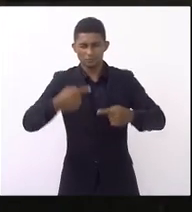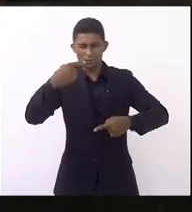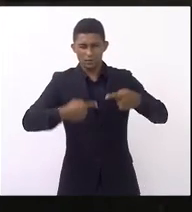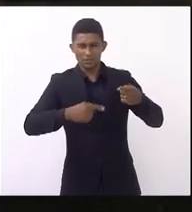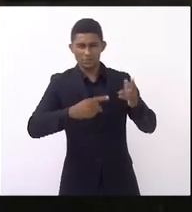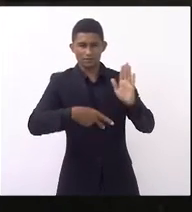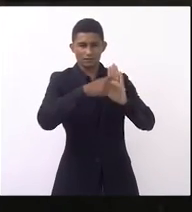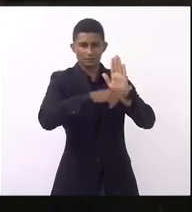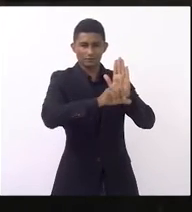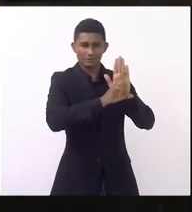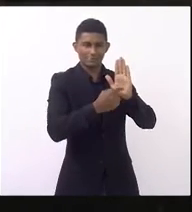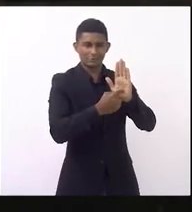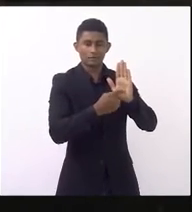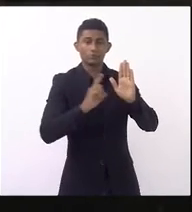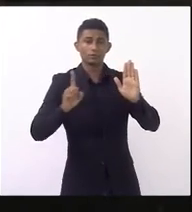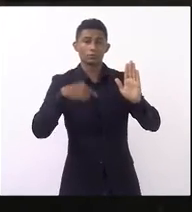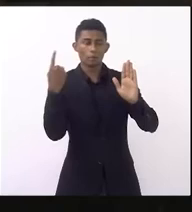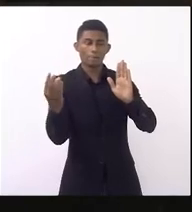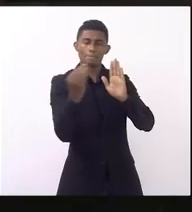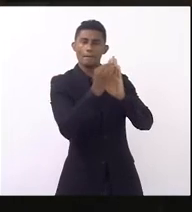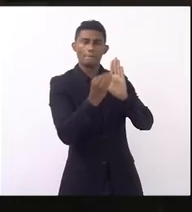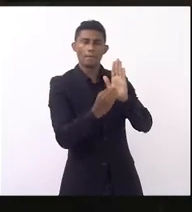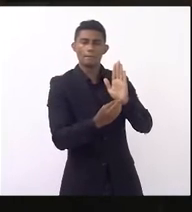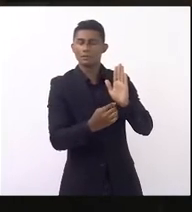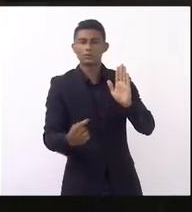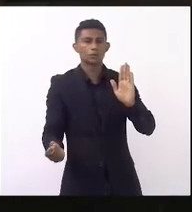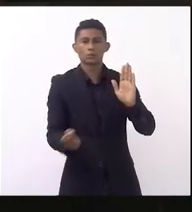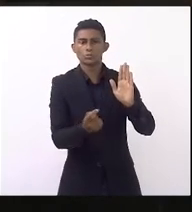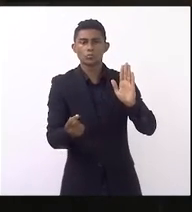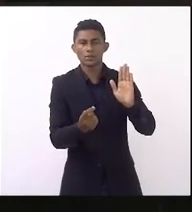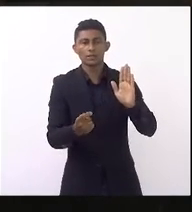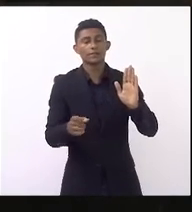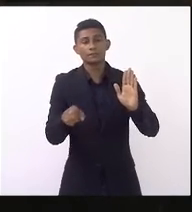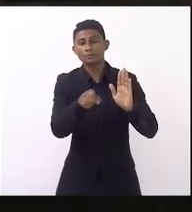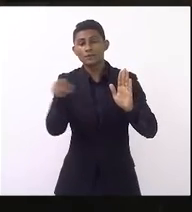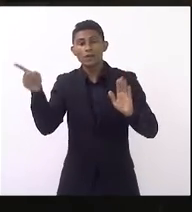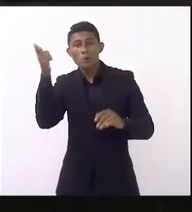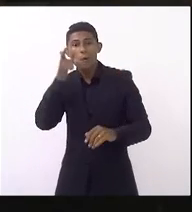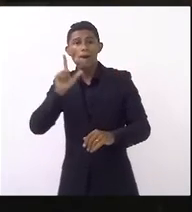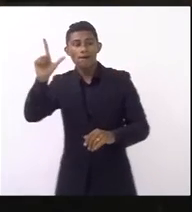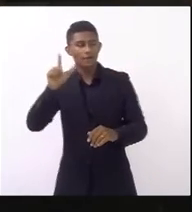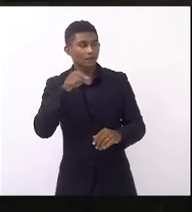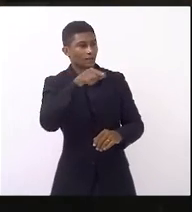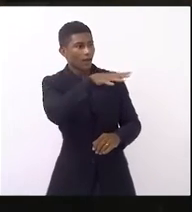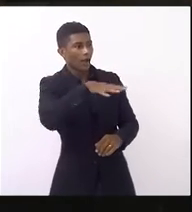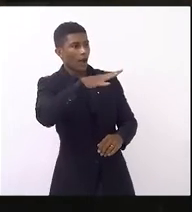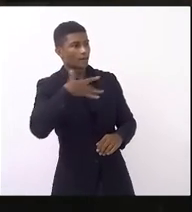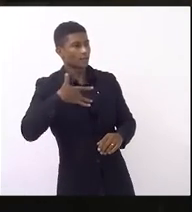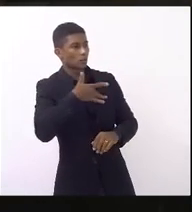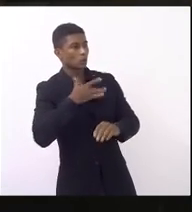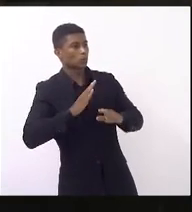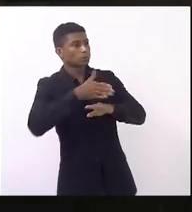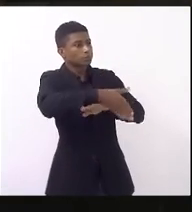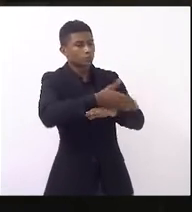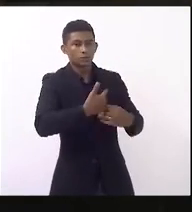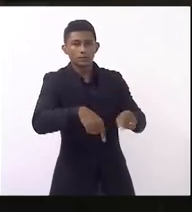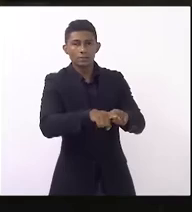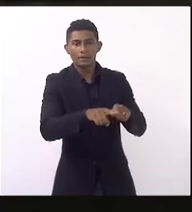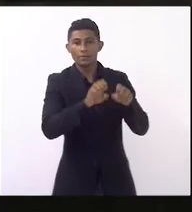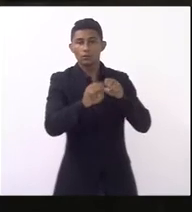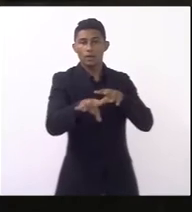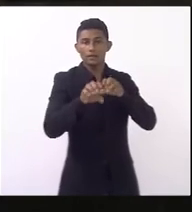estamos apresentando uma série de elementos para o acesso à saúde, à educação dos povos tradicionais, que muitas vezes